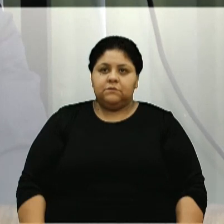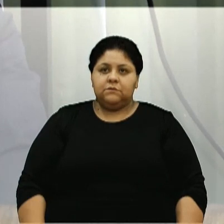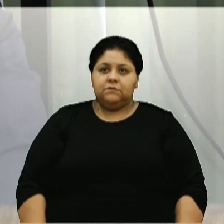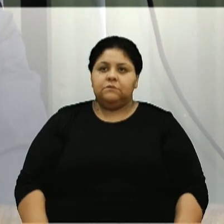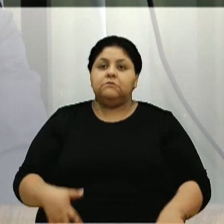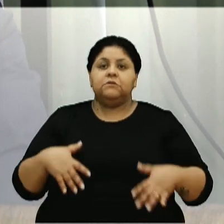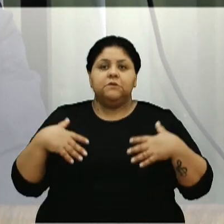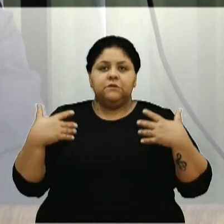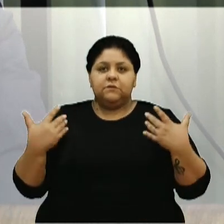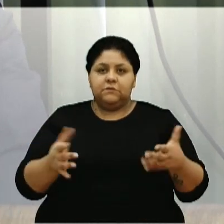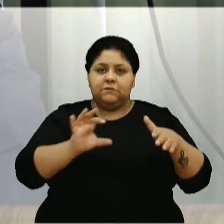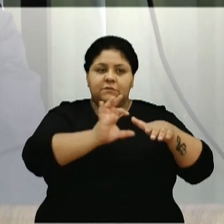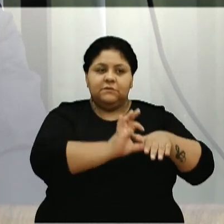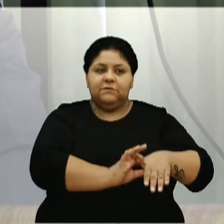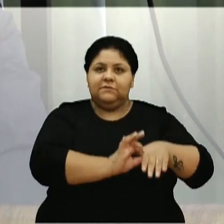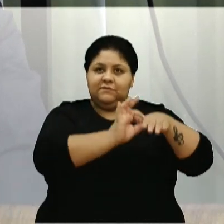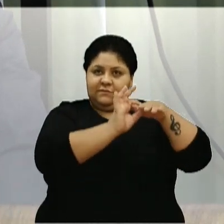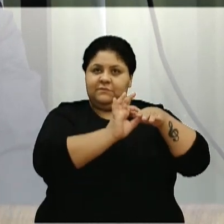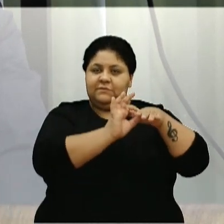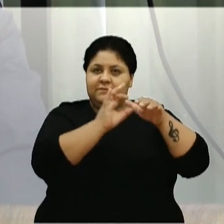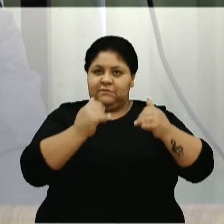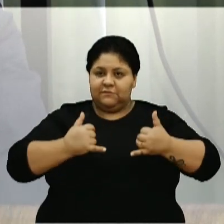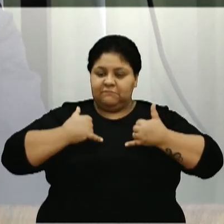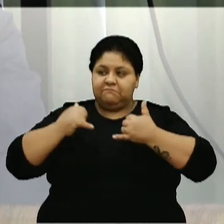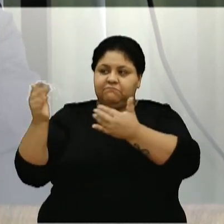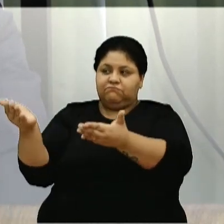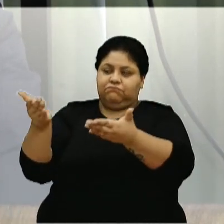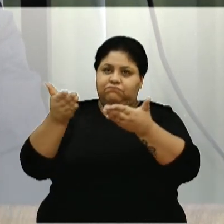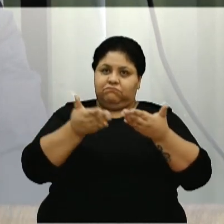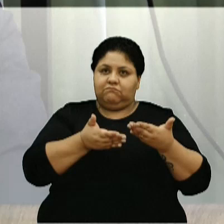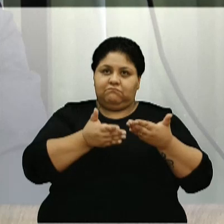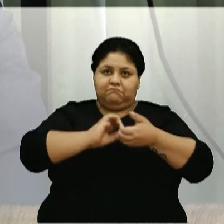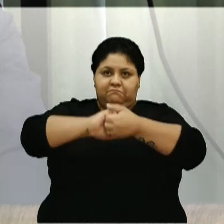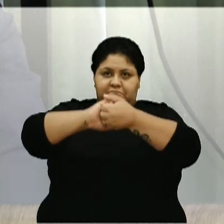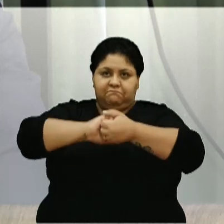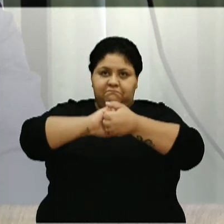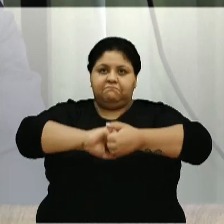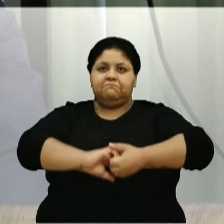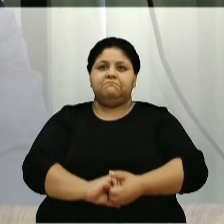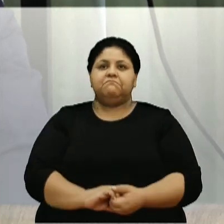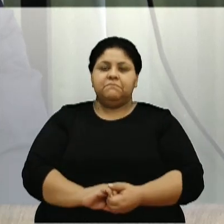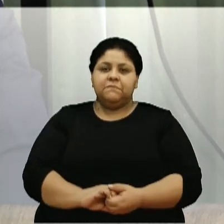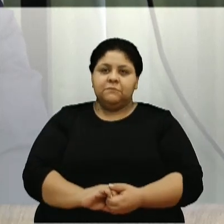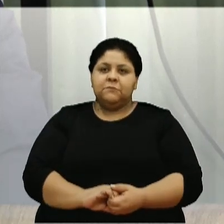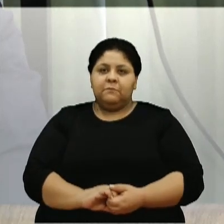Quanto às autoridades e honrosos convidados, cumprimento.